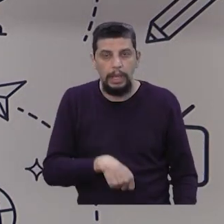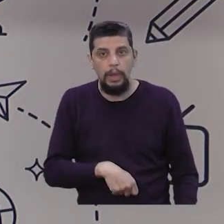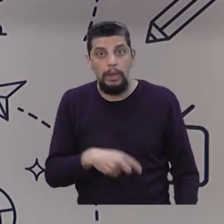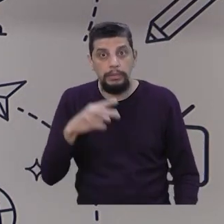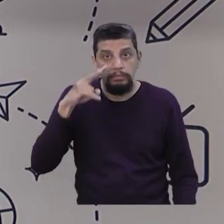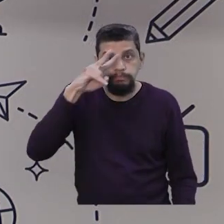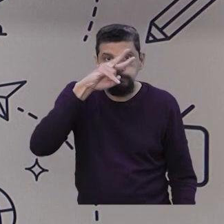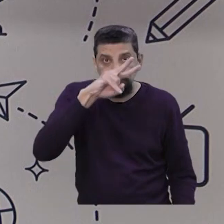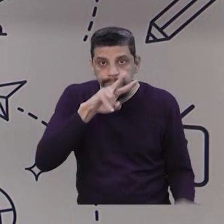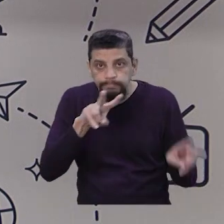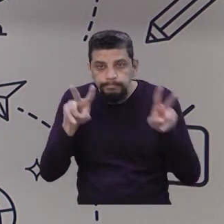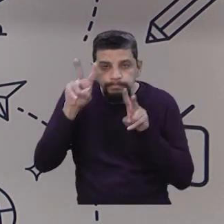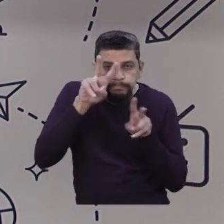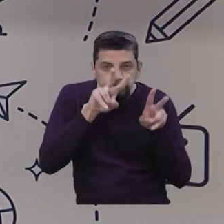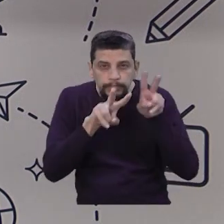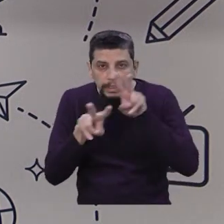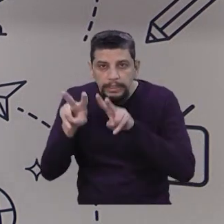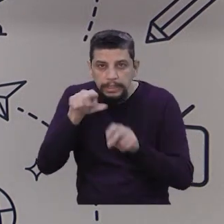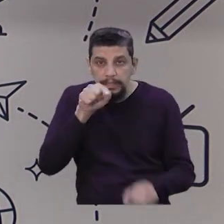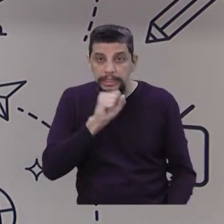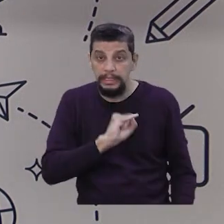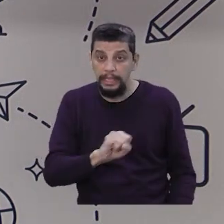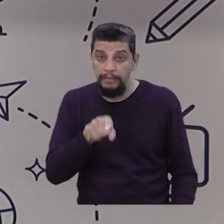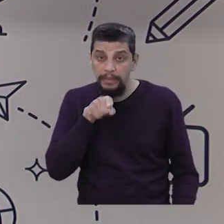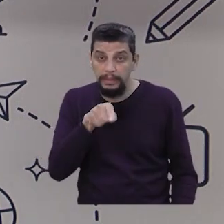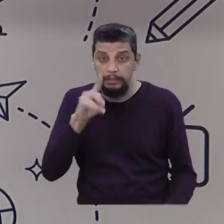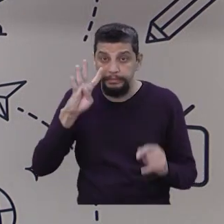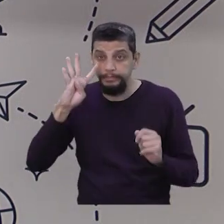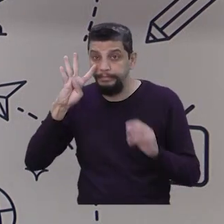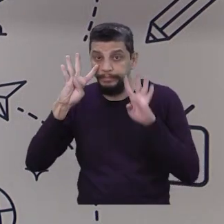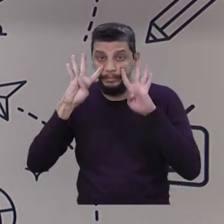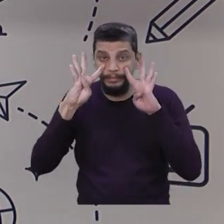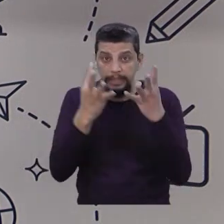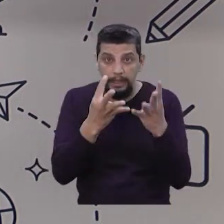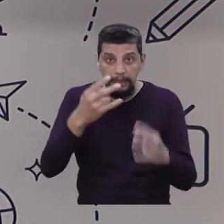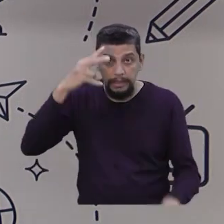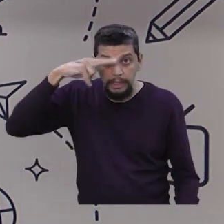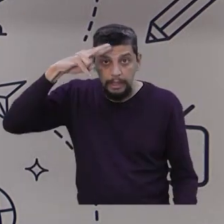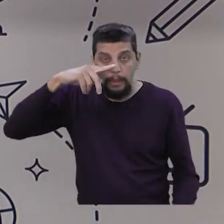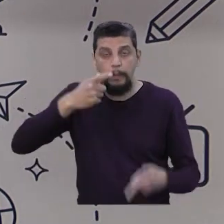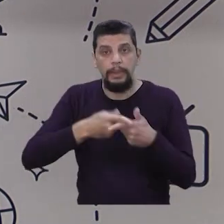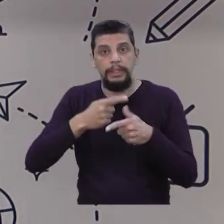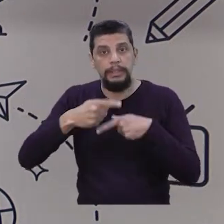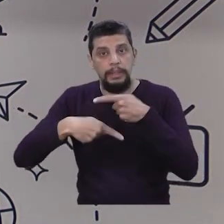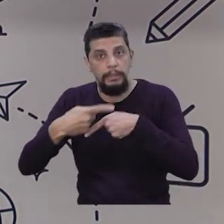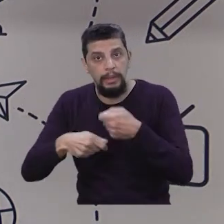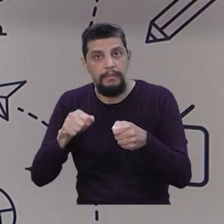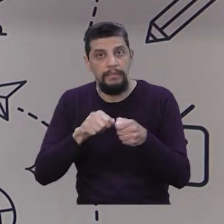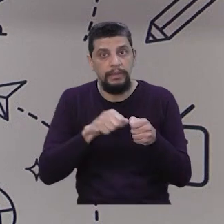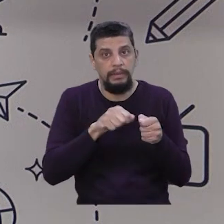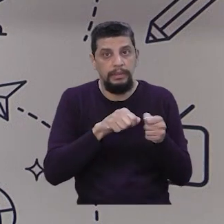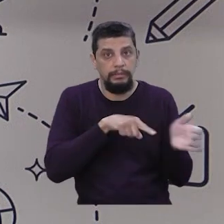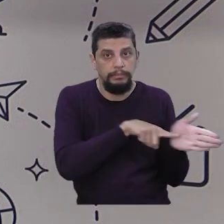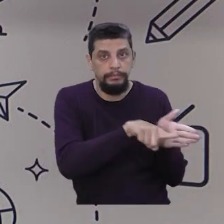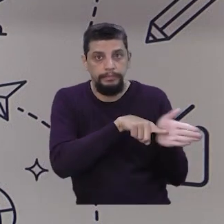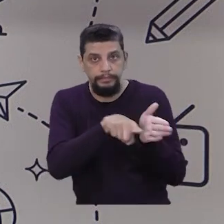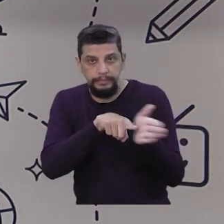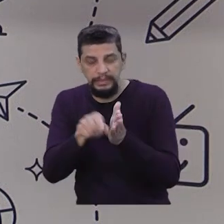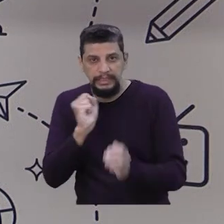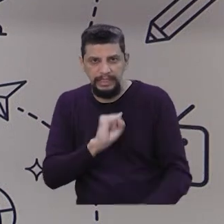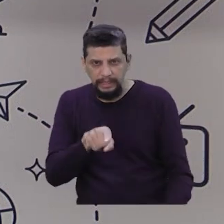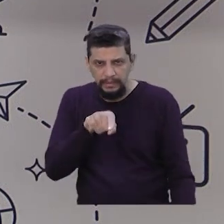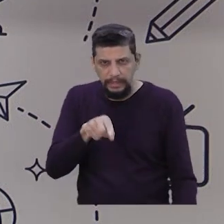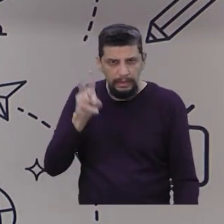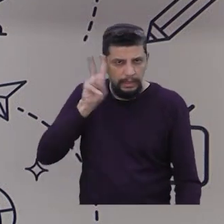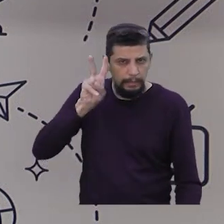estarei de olho se você está prestando atenção na história, porque depois faremos algumas perguntas. Será